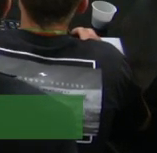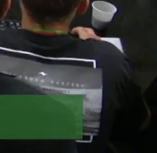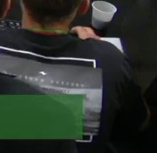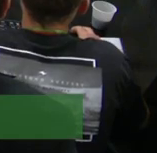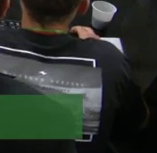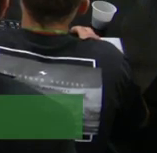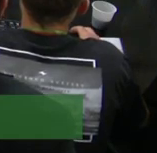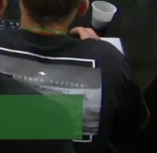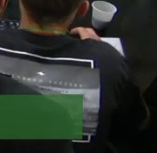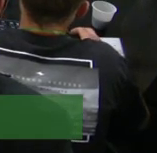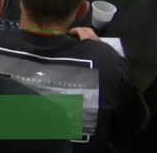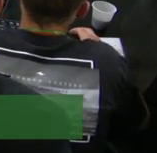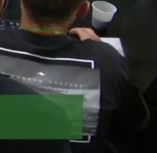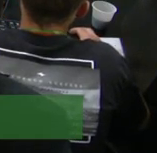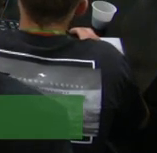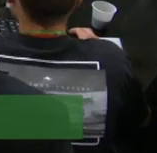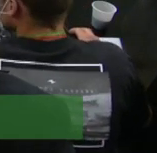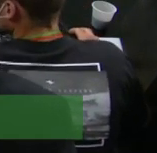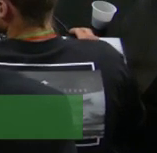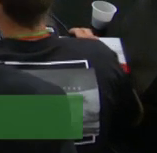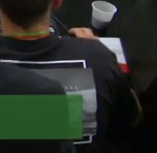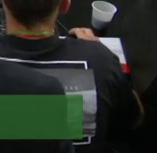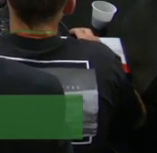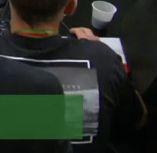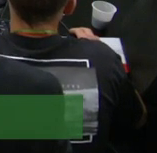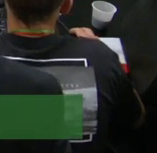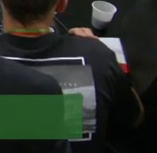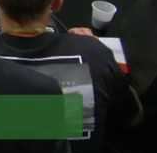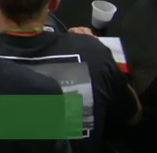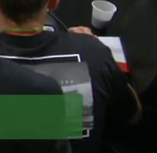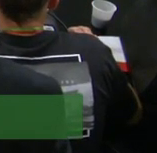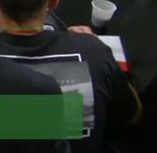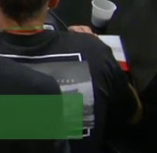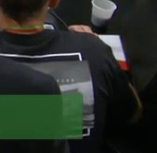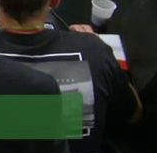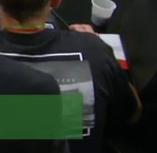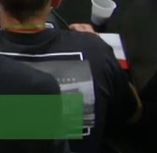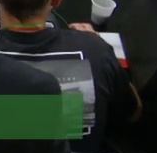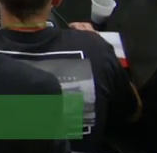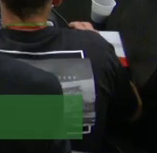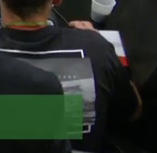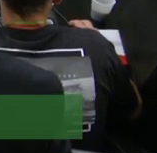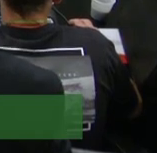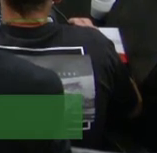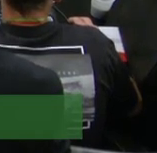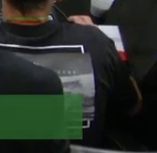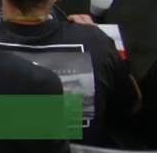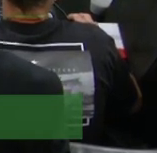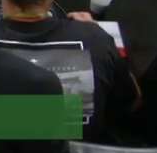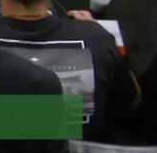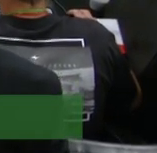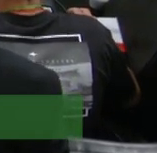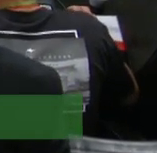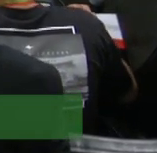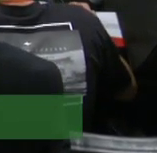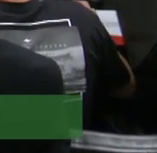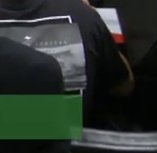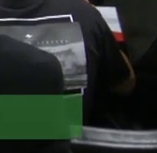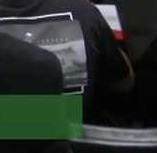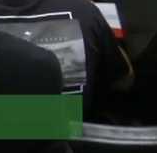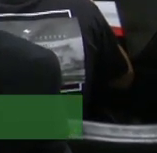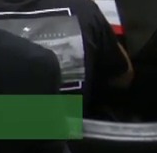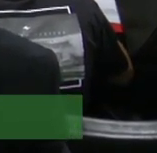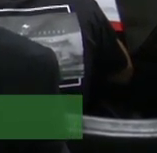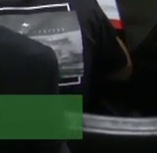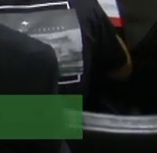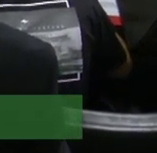Região, Crefono, o senhor e diretor Adriano Slongo, do Conselho Regional de Terapia